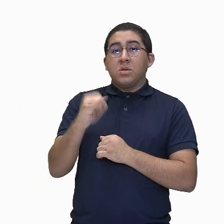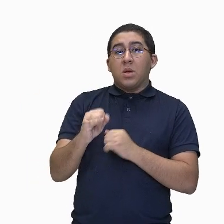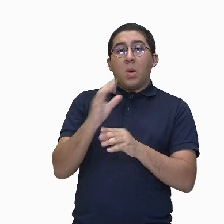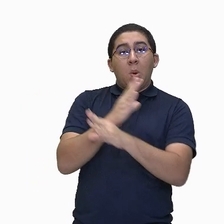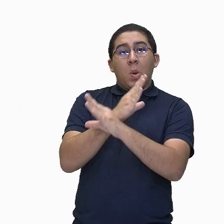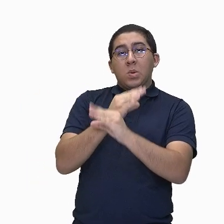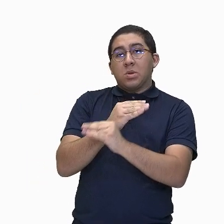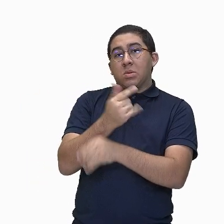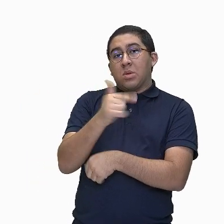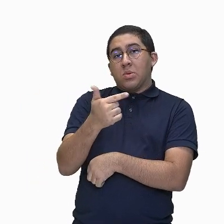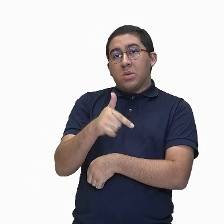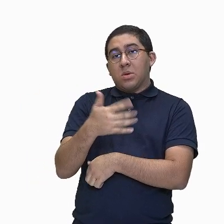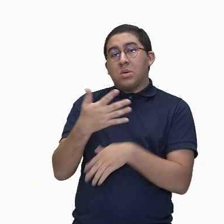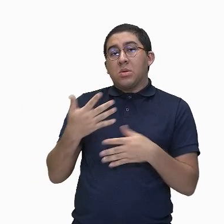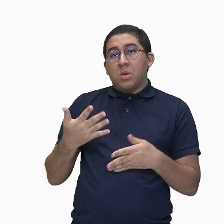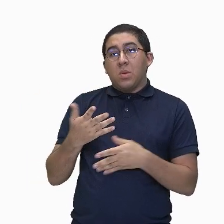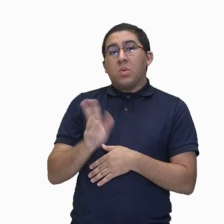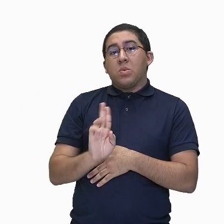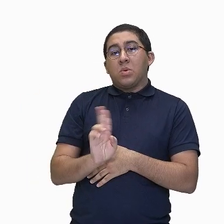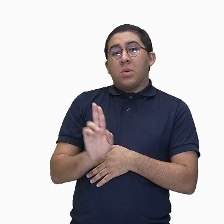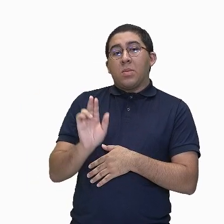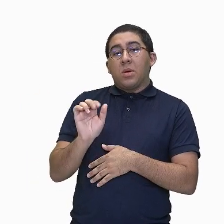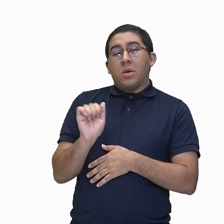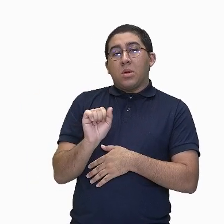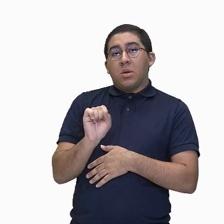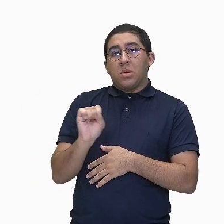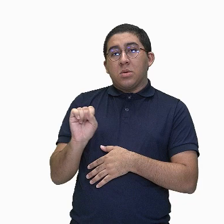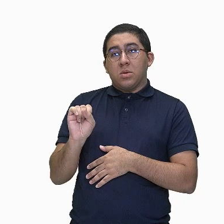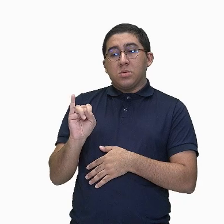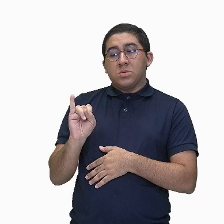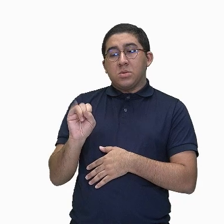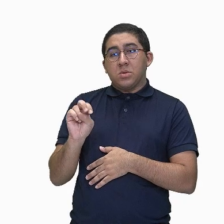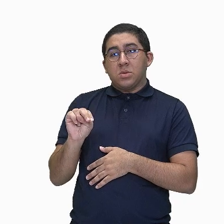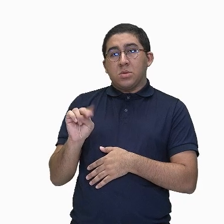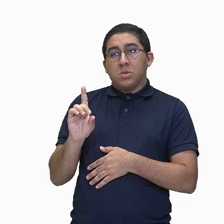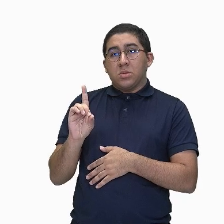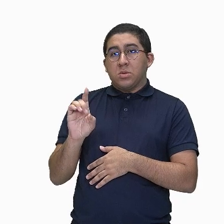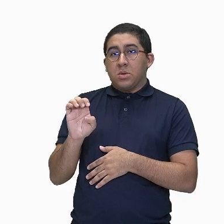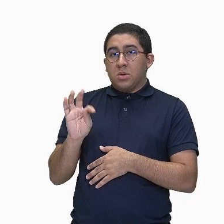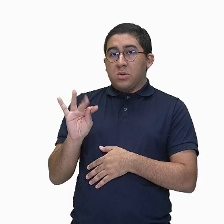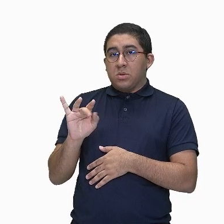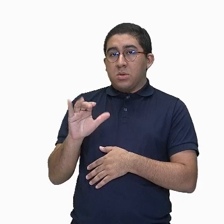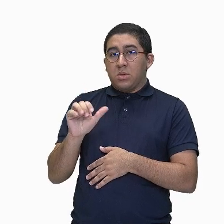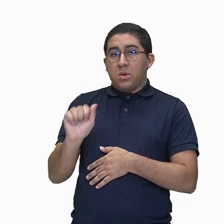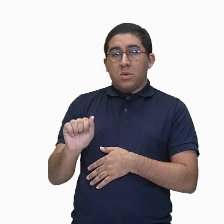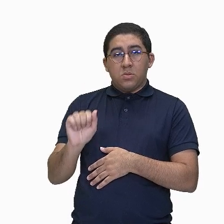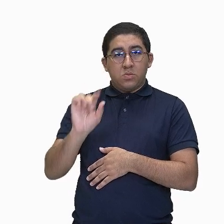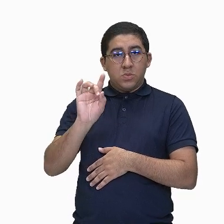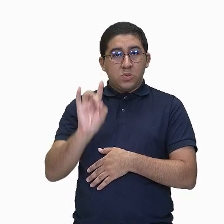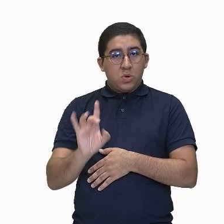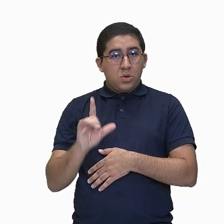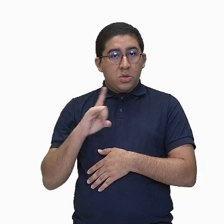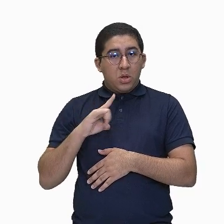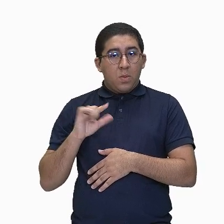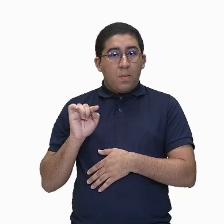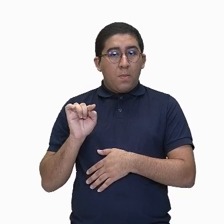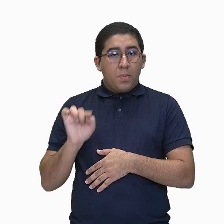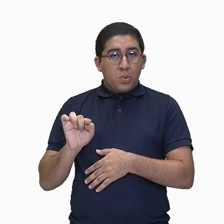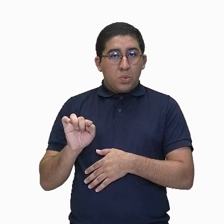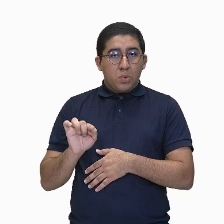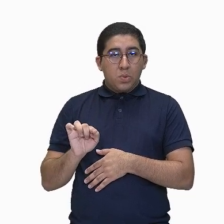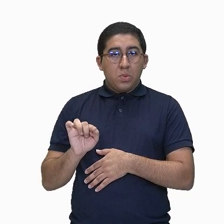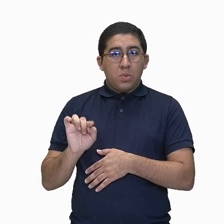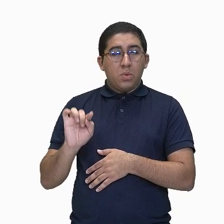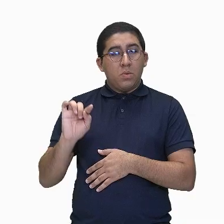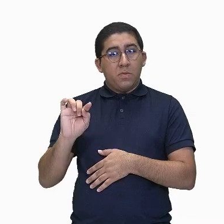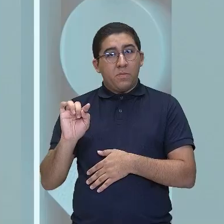ela é uma oração coordenada assindética. Então, vai estar presente apenas a pontuação. A